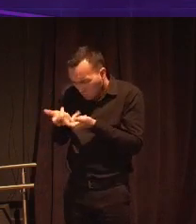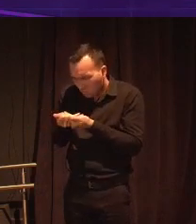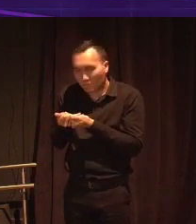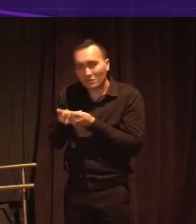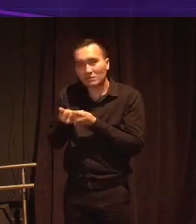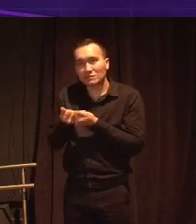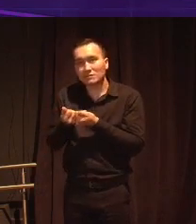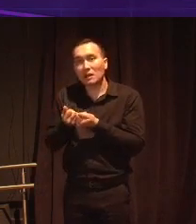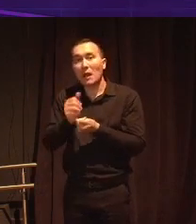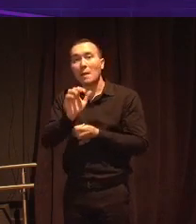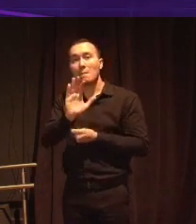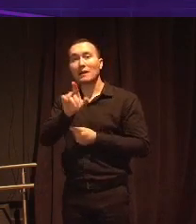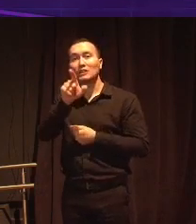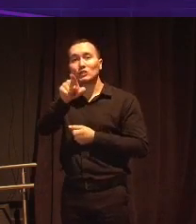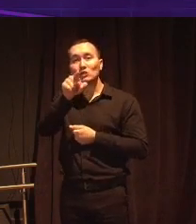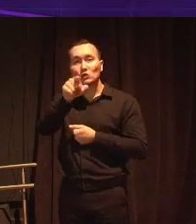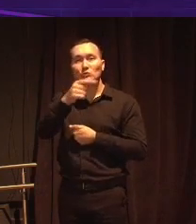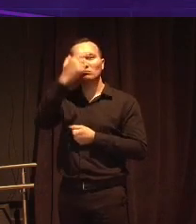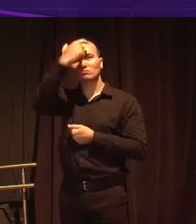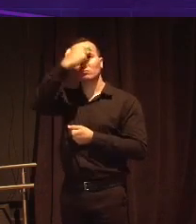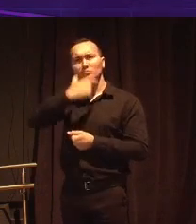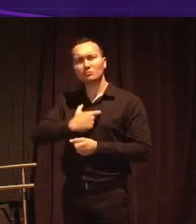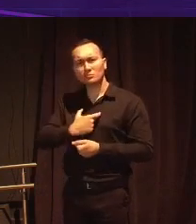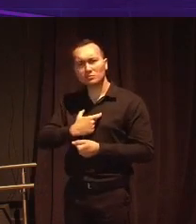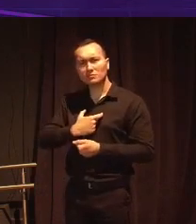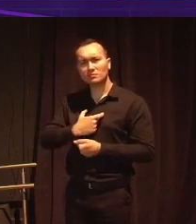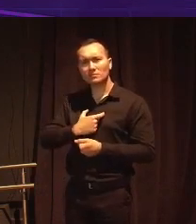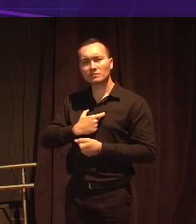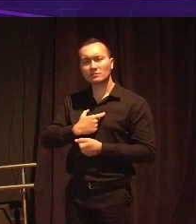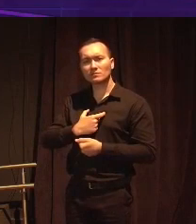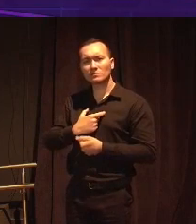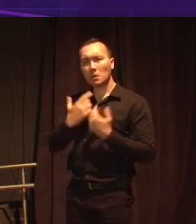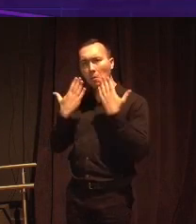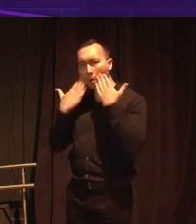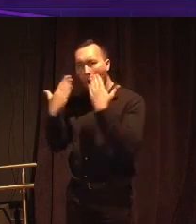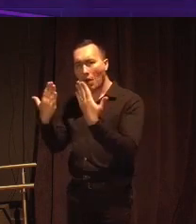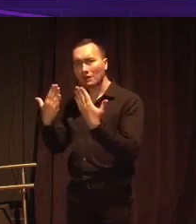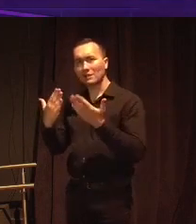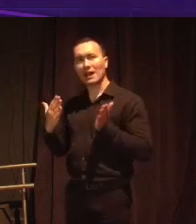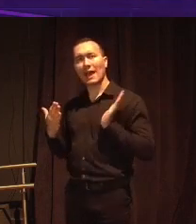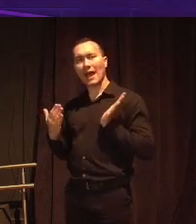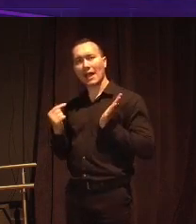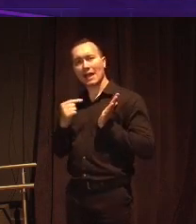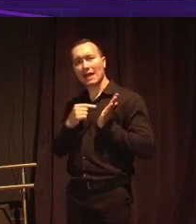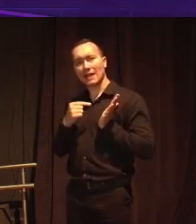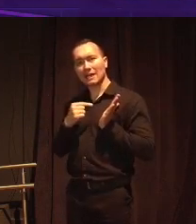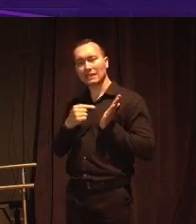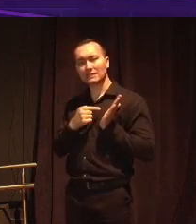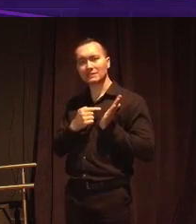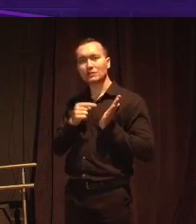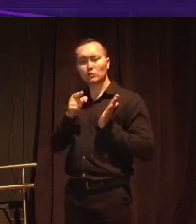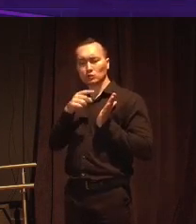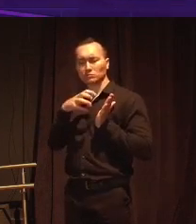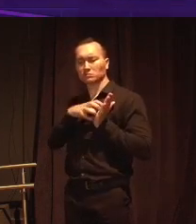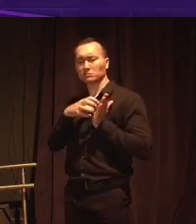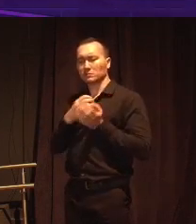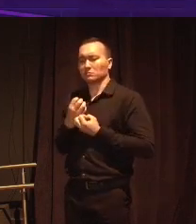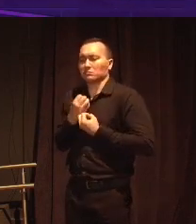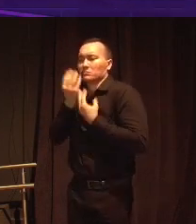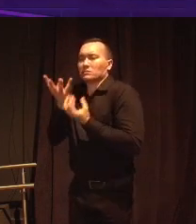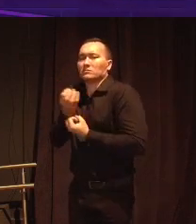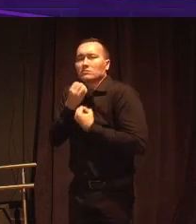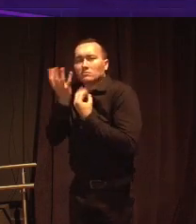você, né? Então, quando você traz o coração ali e fala com o coração, acho que abre